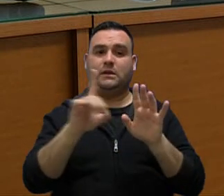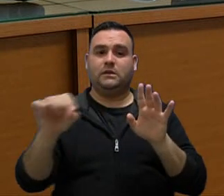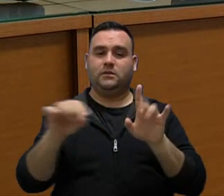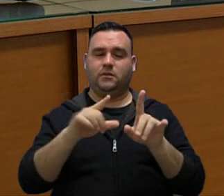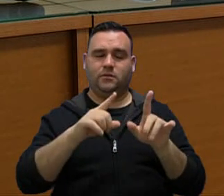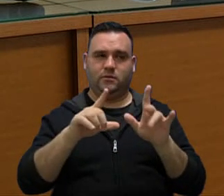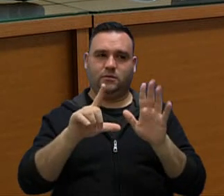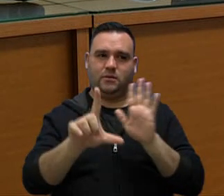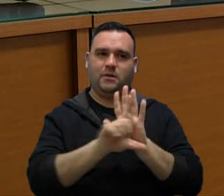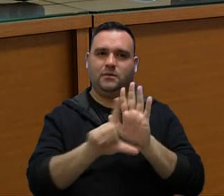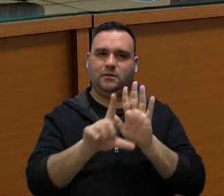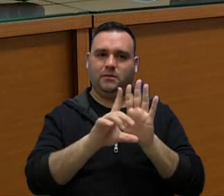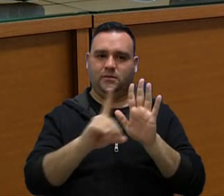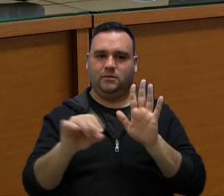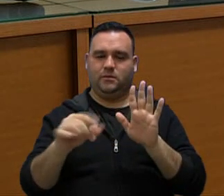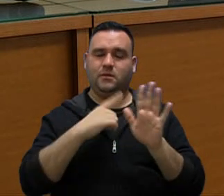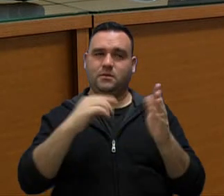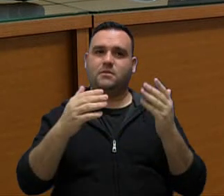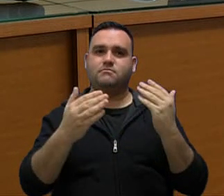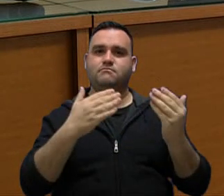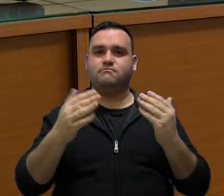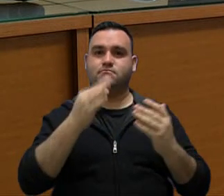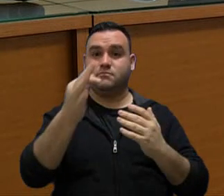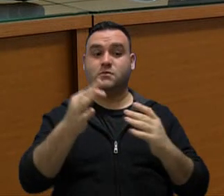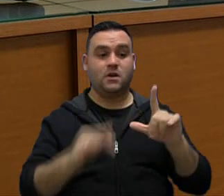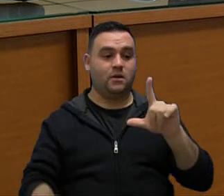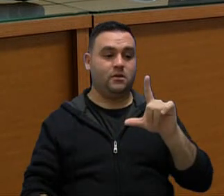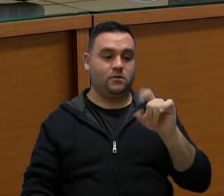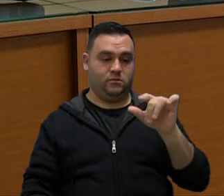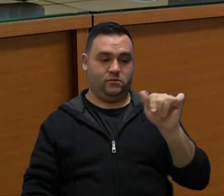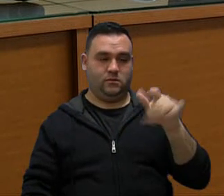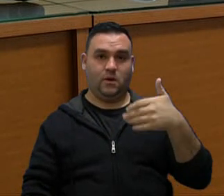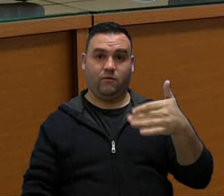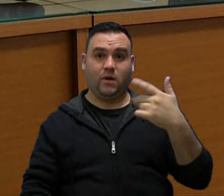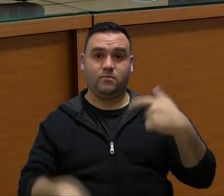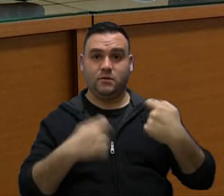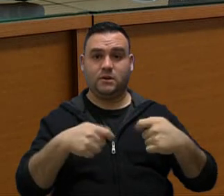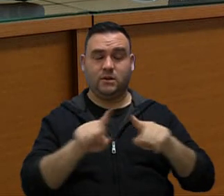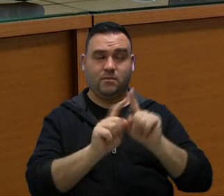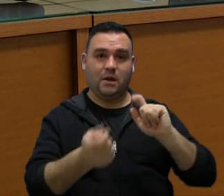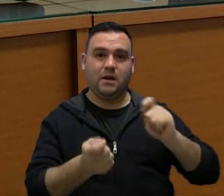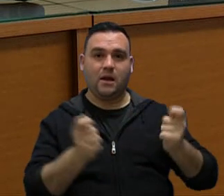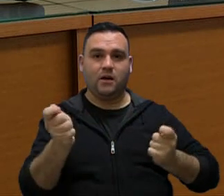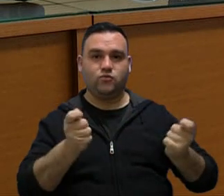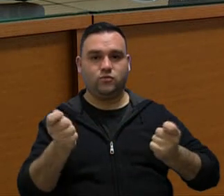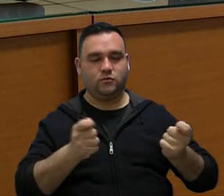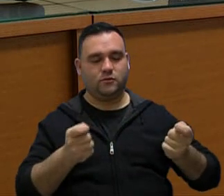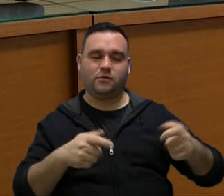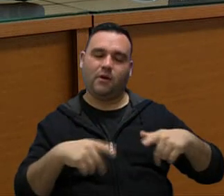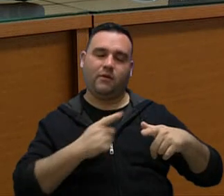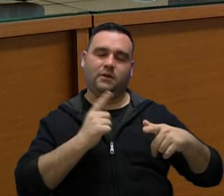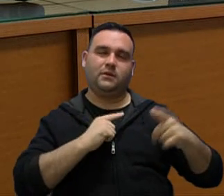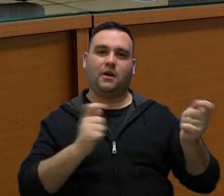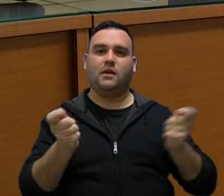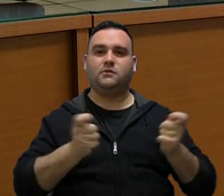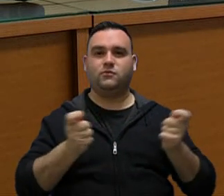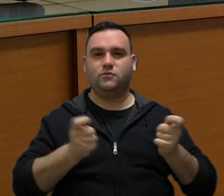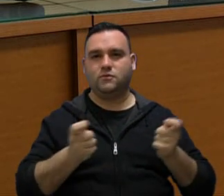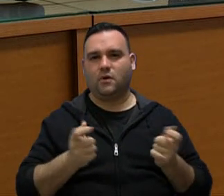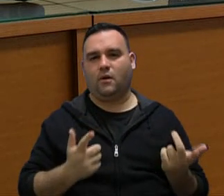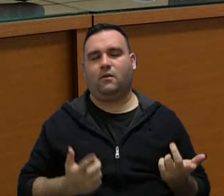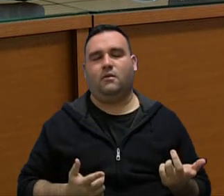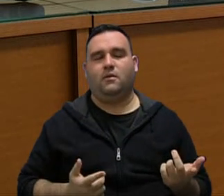ideal tem ele deu atenção as previsões e na lua eu acho que vai ter que ser feita uma da equação é até